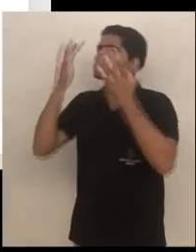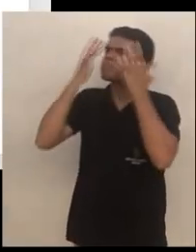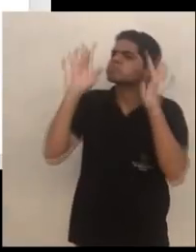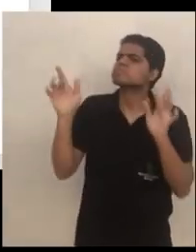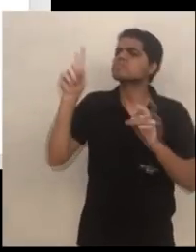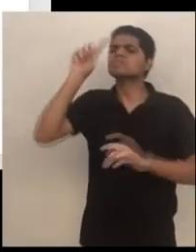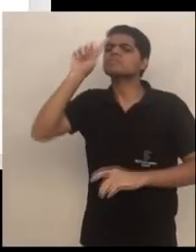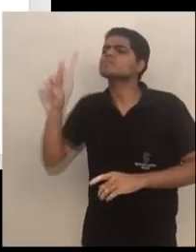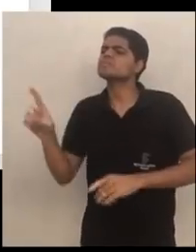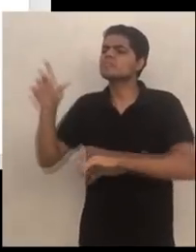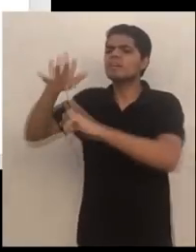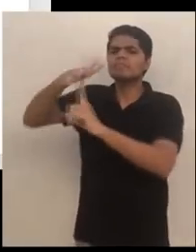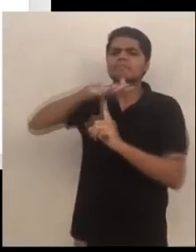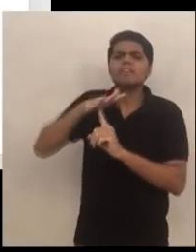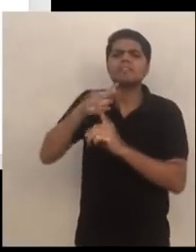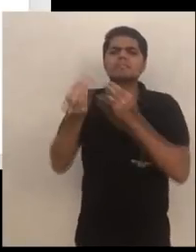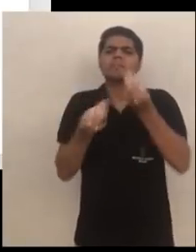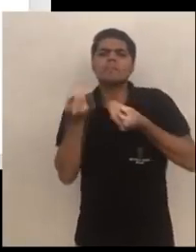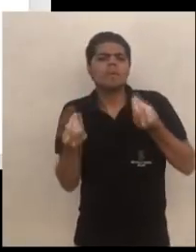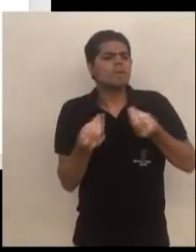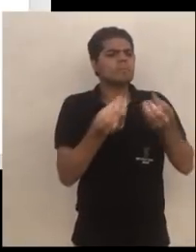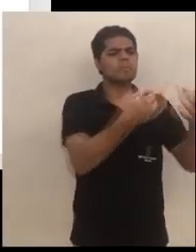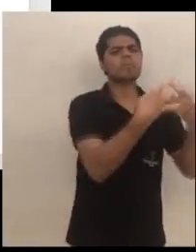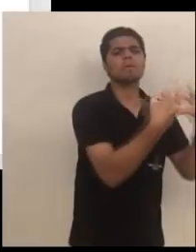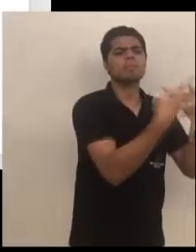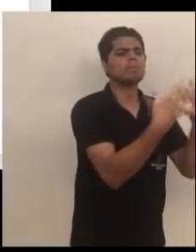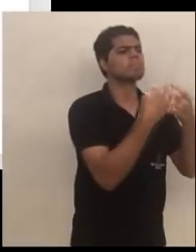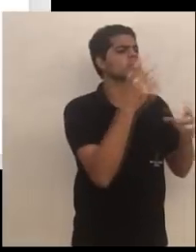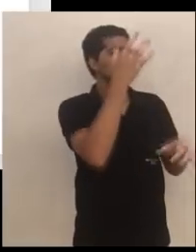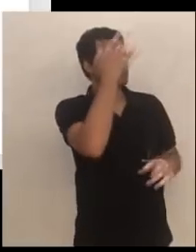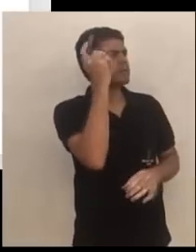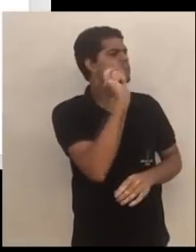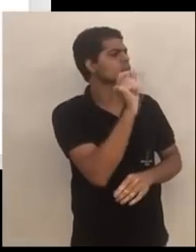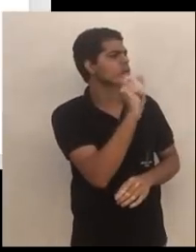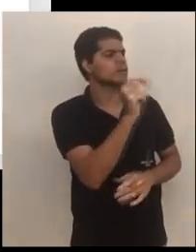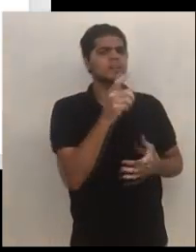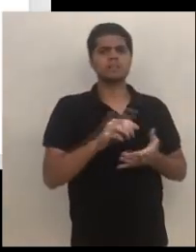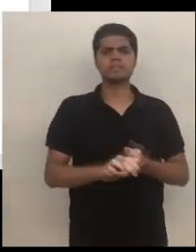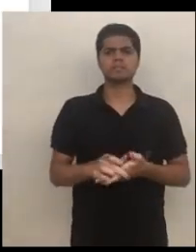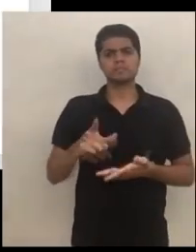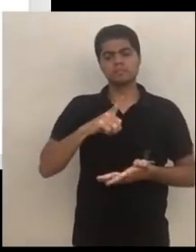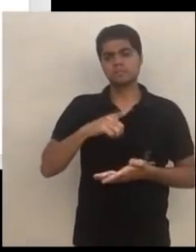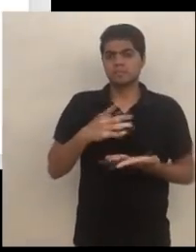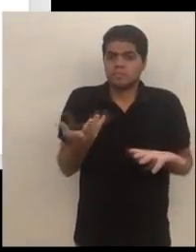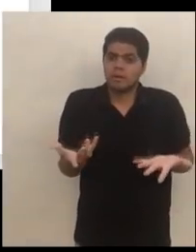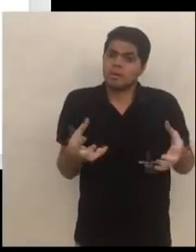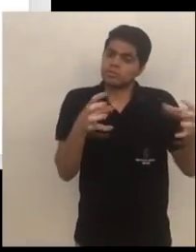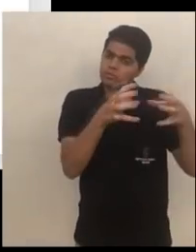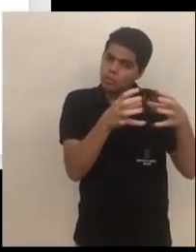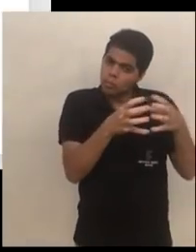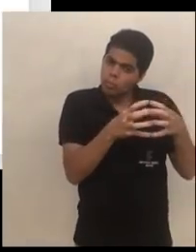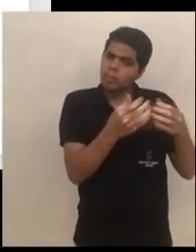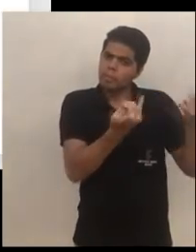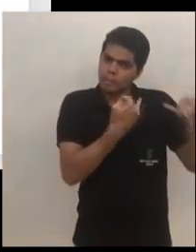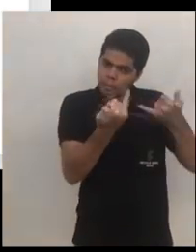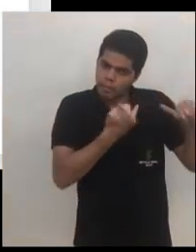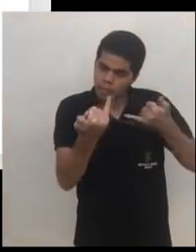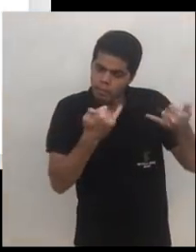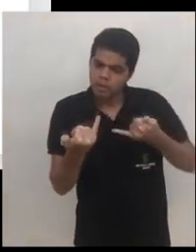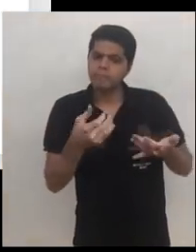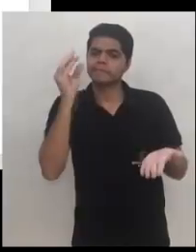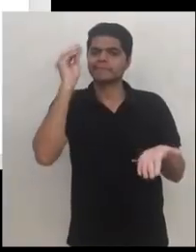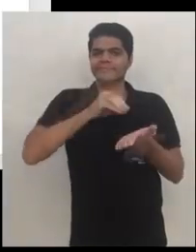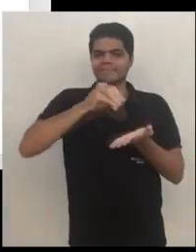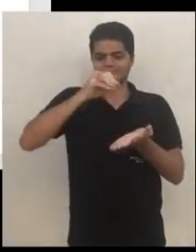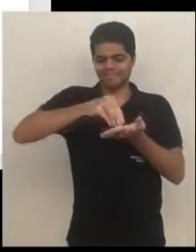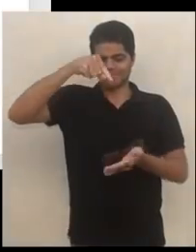orgânica, onde é que eu procuro isso, tem um produtor X, já me pediram várias relações e listas, e aí, opa, se a turma está me pedindo muita coisa, é porque a gente não tem.